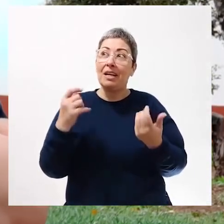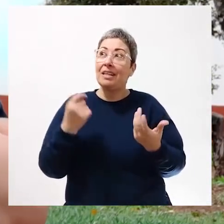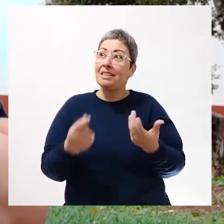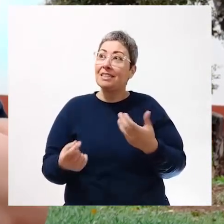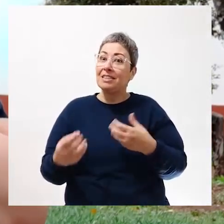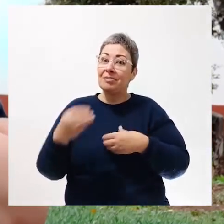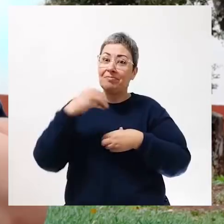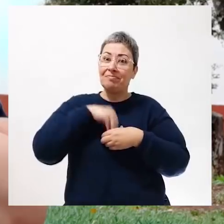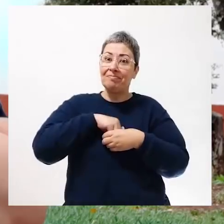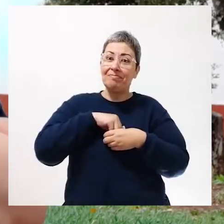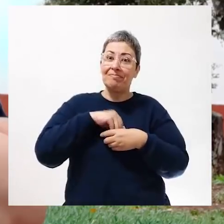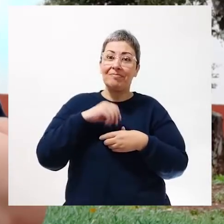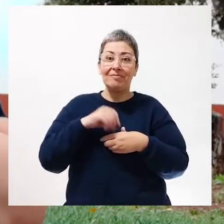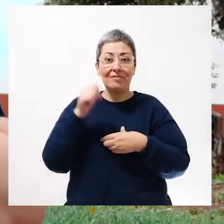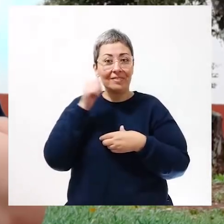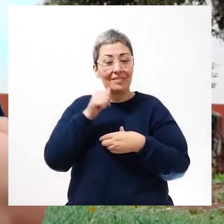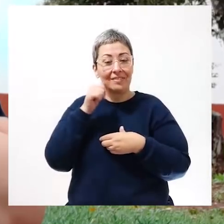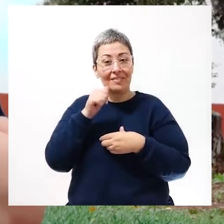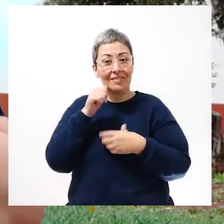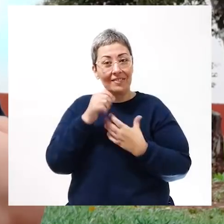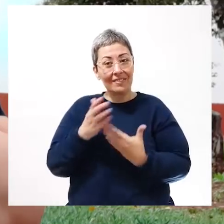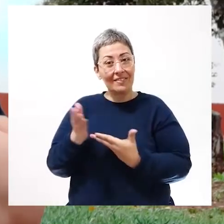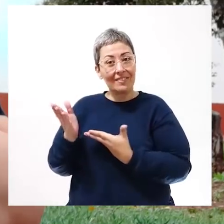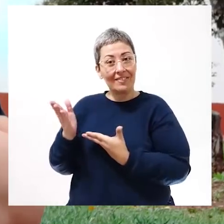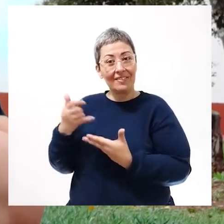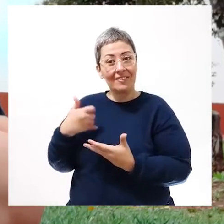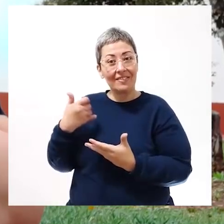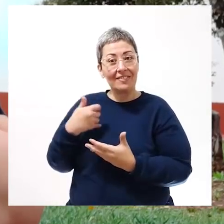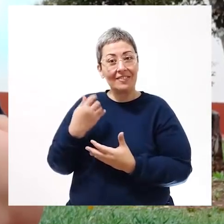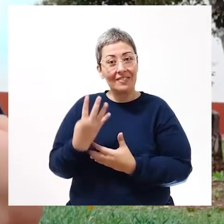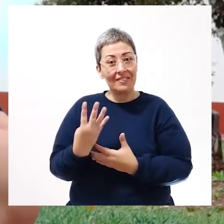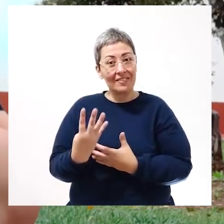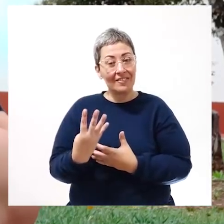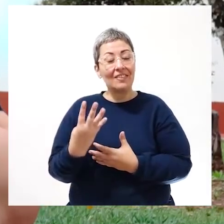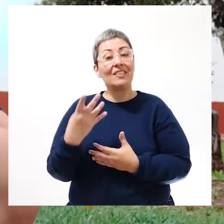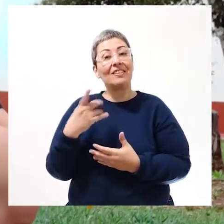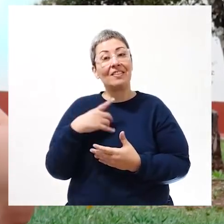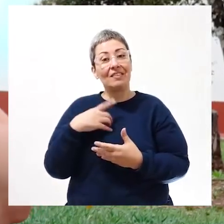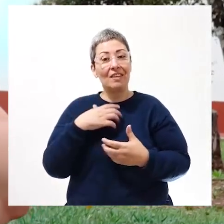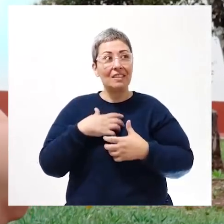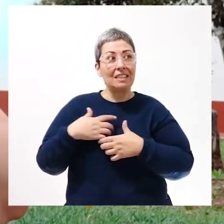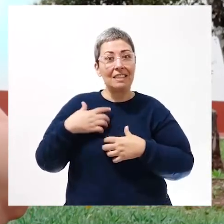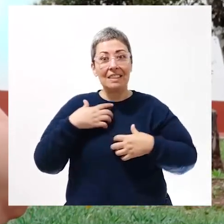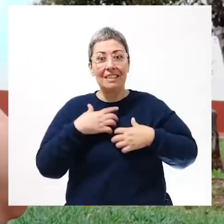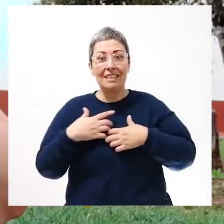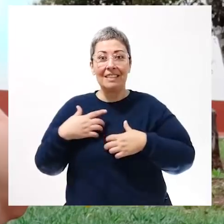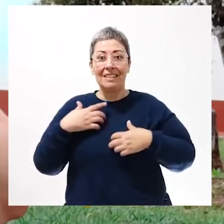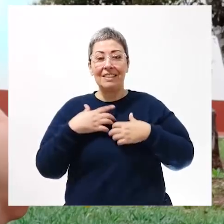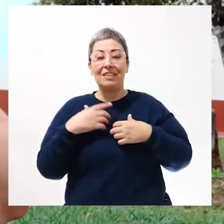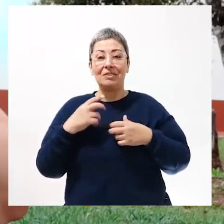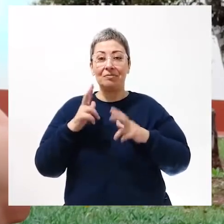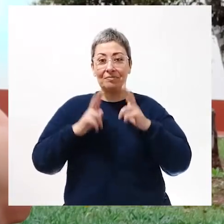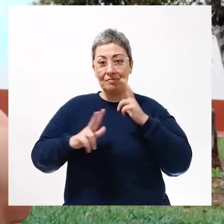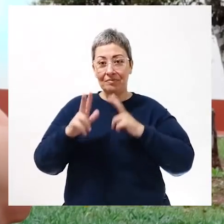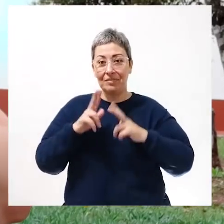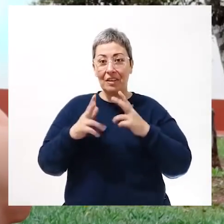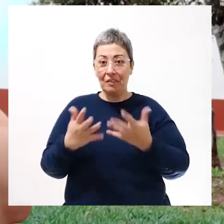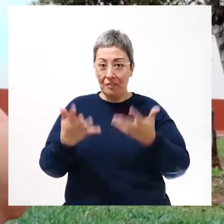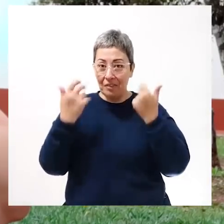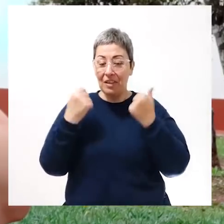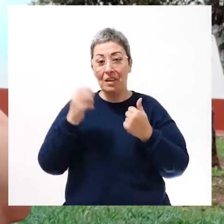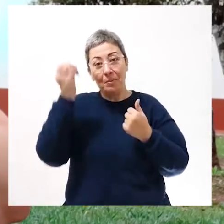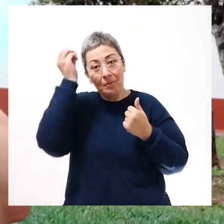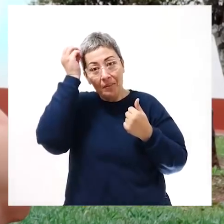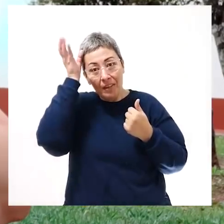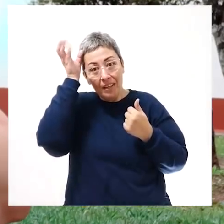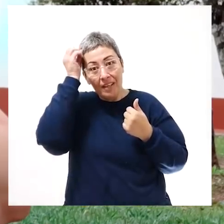momento esta menina bonita de 4 anos que se agitou dentro de mim e me disse: